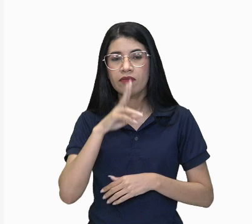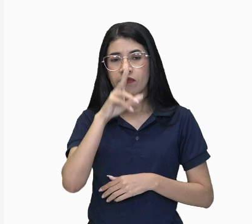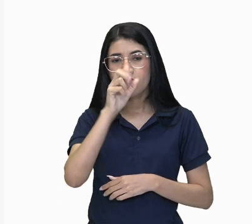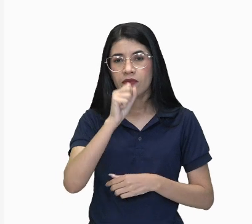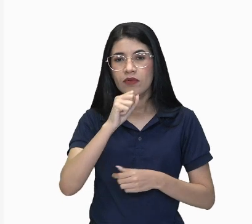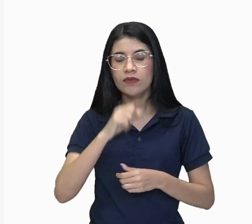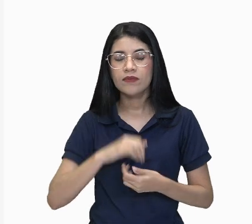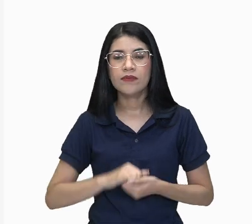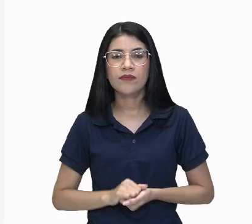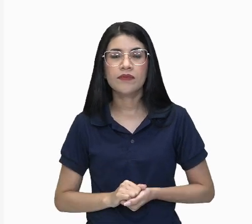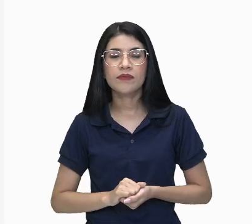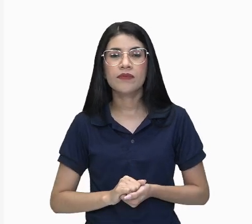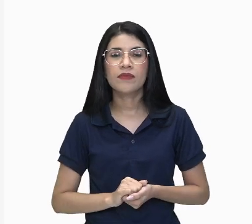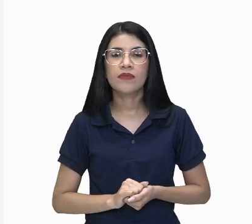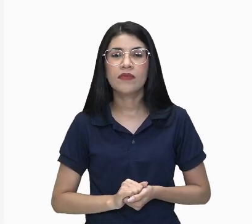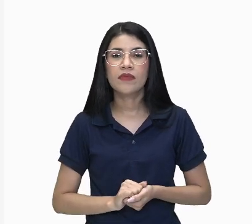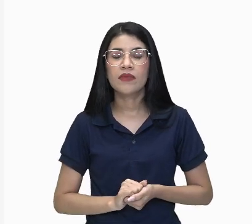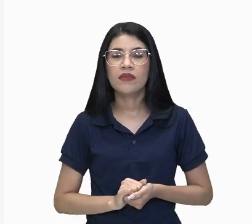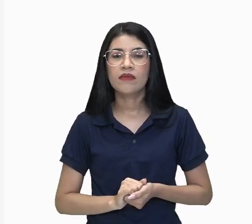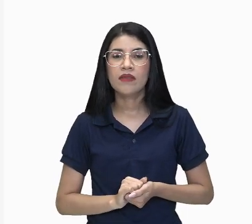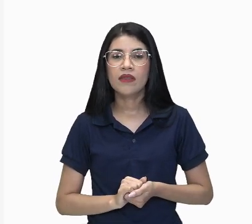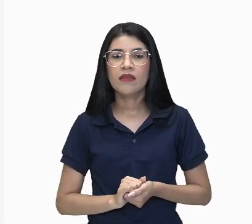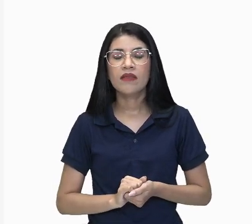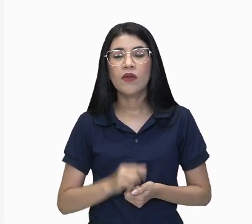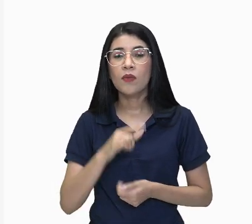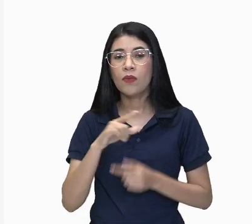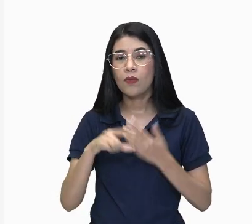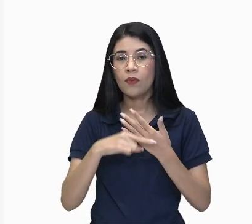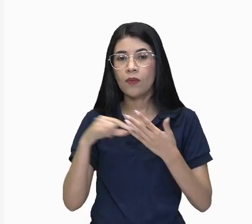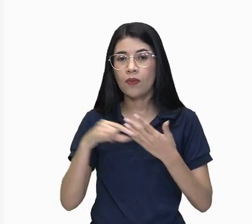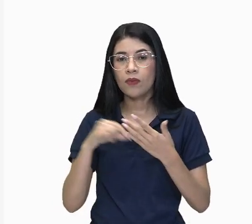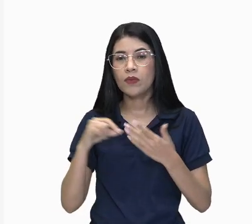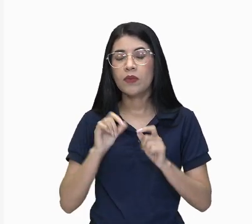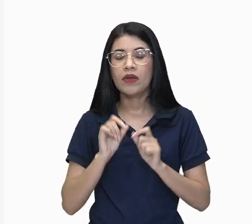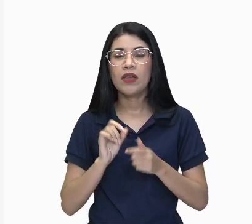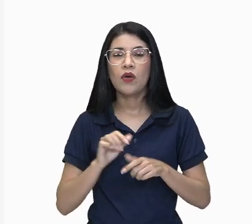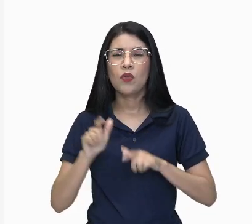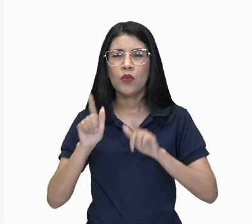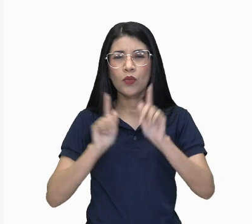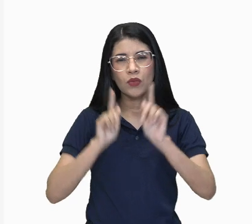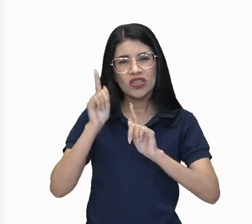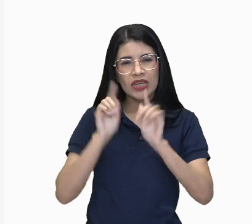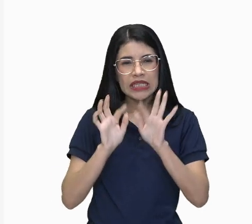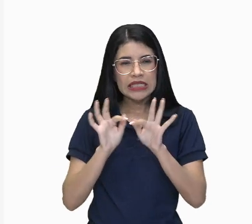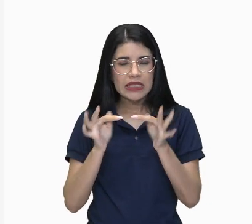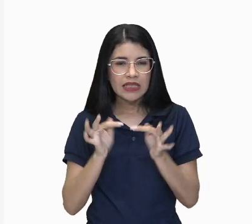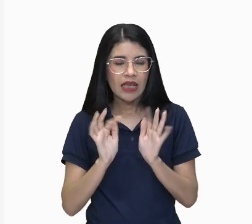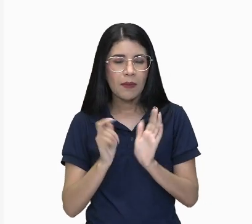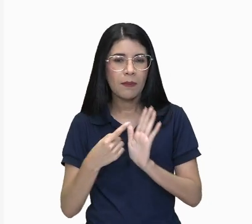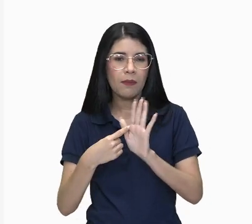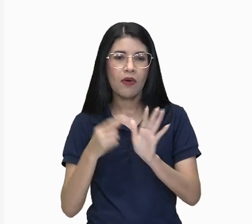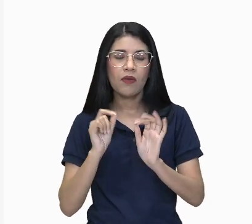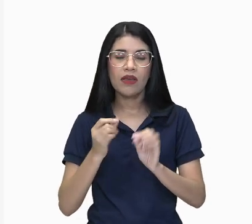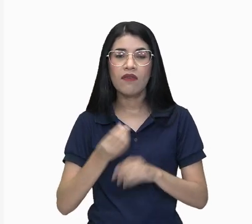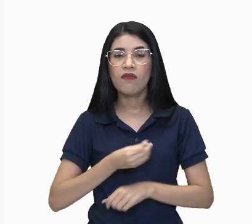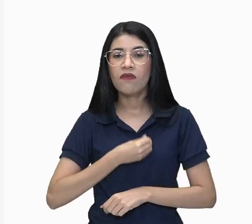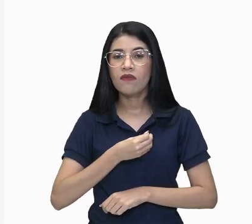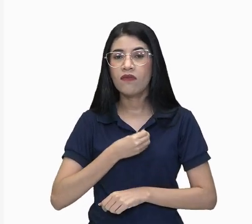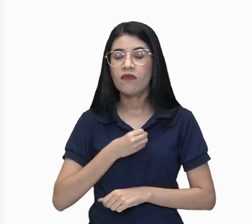força vital. Para Laban, cada gesto, por mais simples que seja, revela algo da nossa